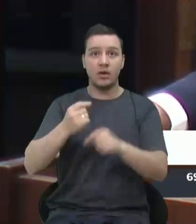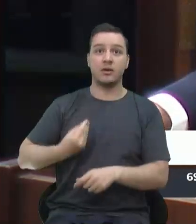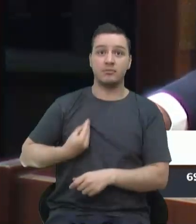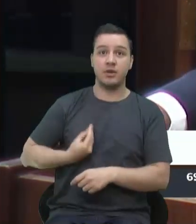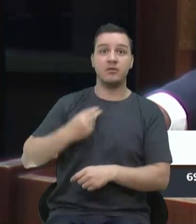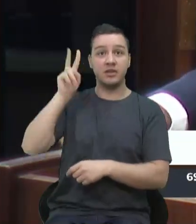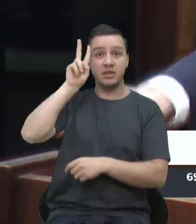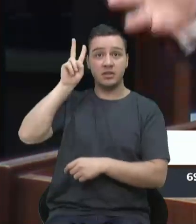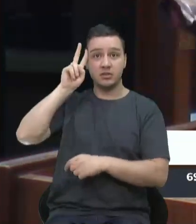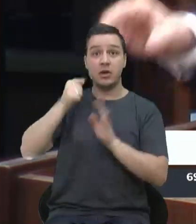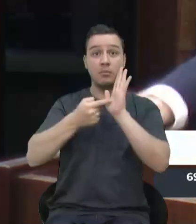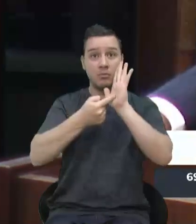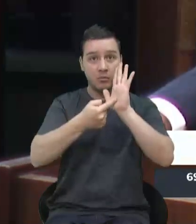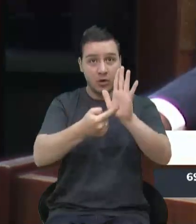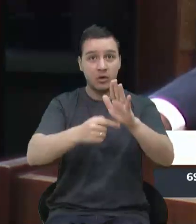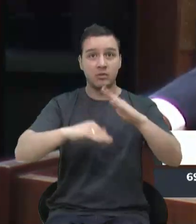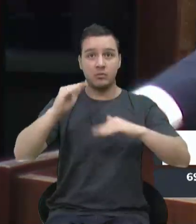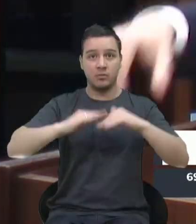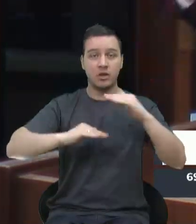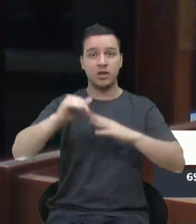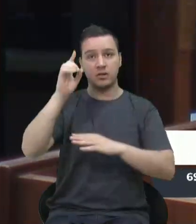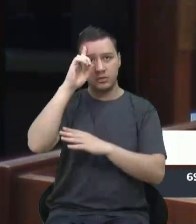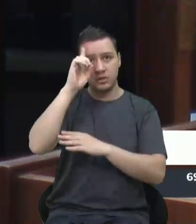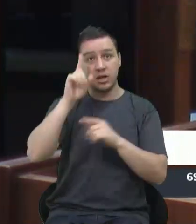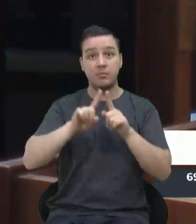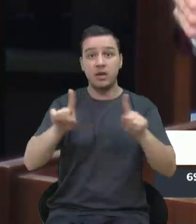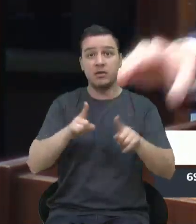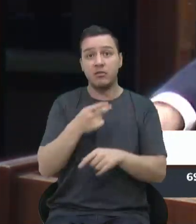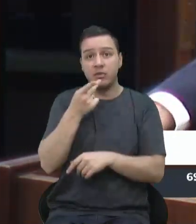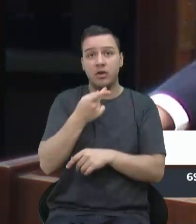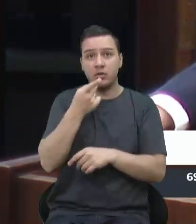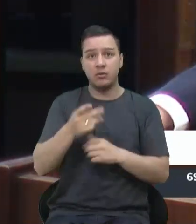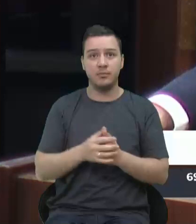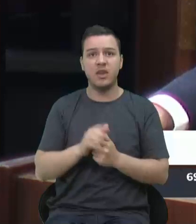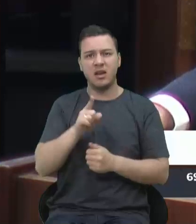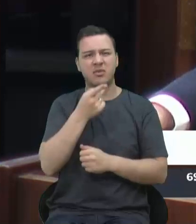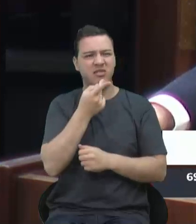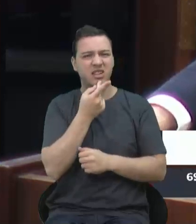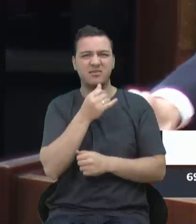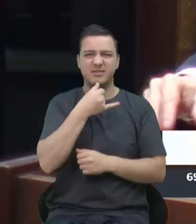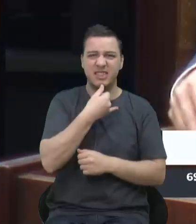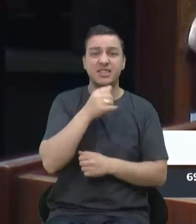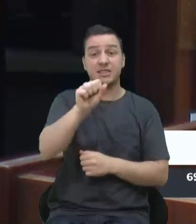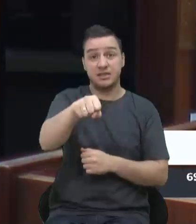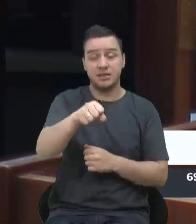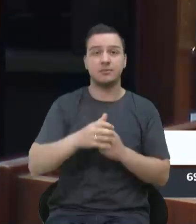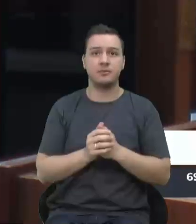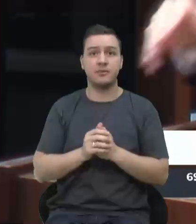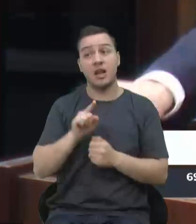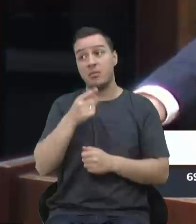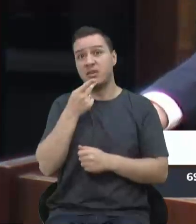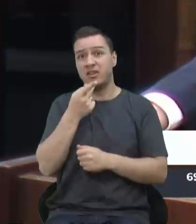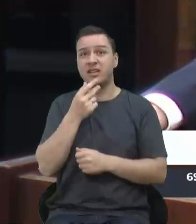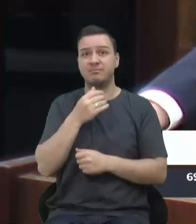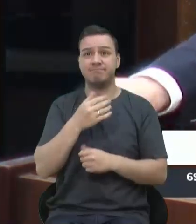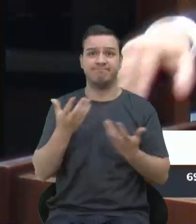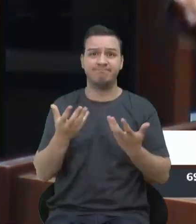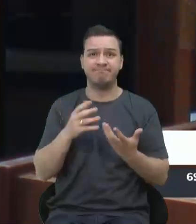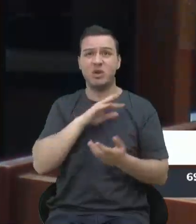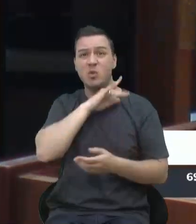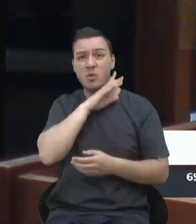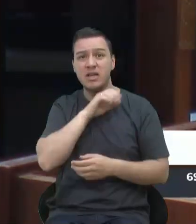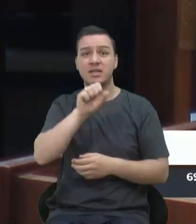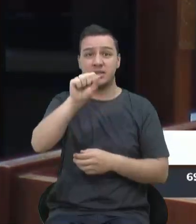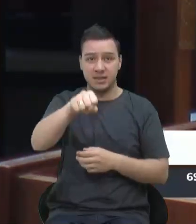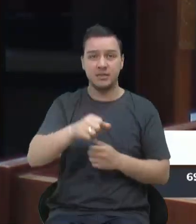prática cotidiana, mas ele falou, fez uma fala infeliz, foi infeliz, fez uma fala triste, é triste, foi uma